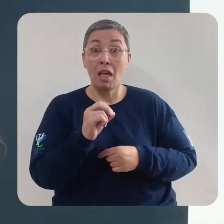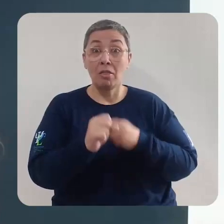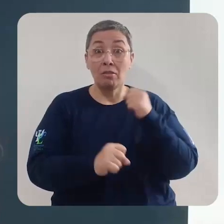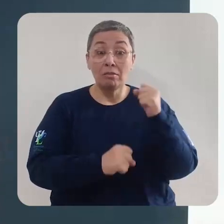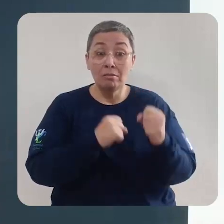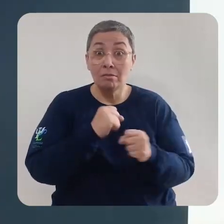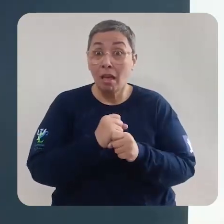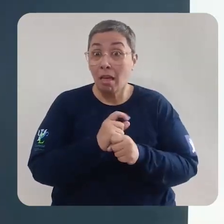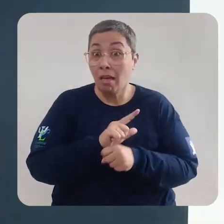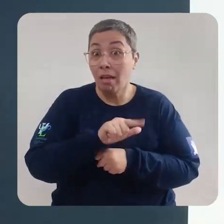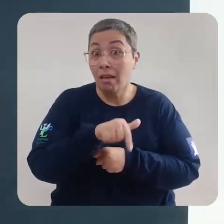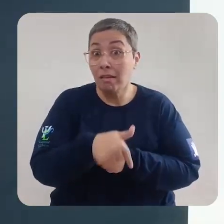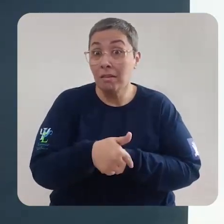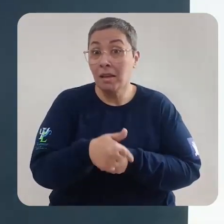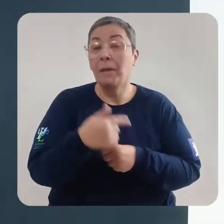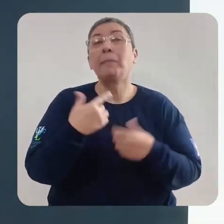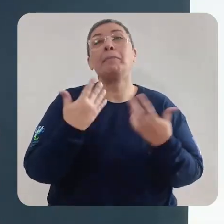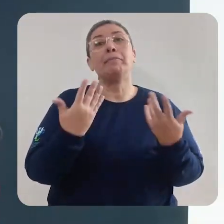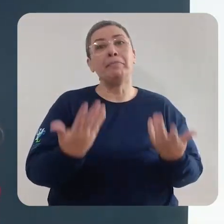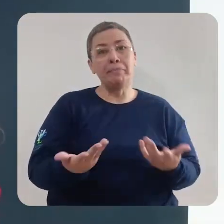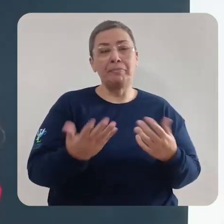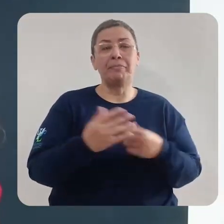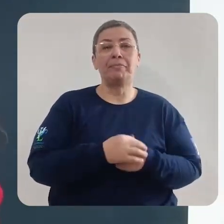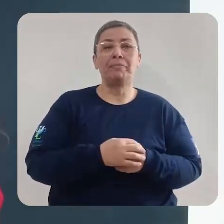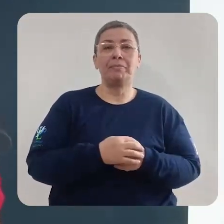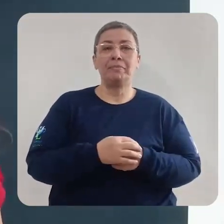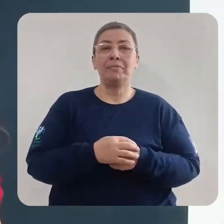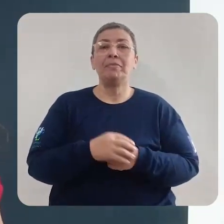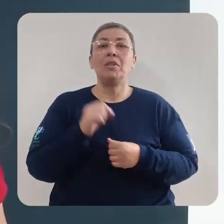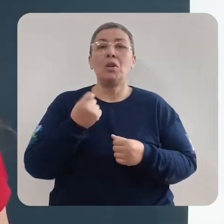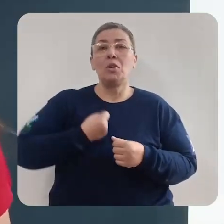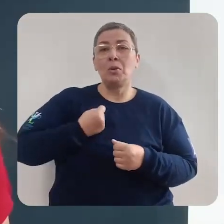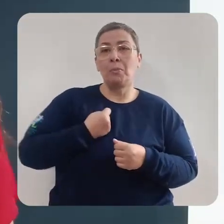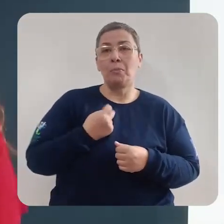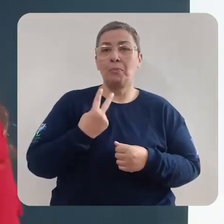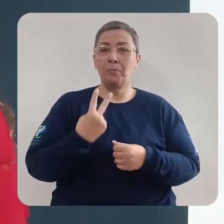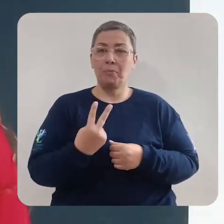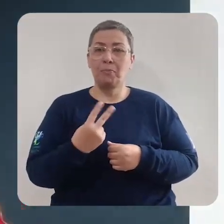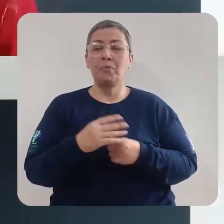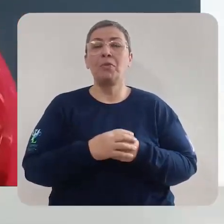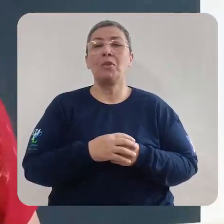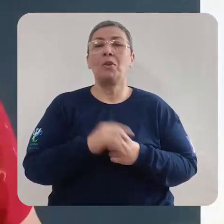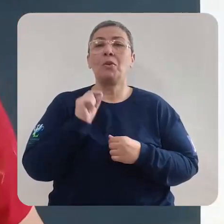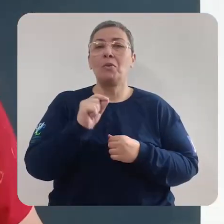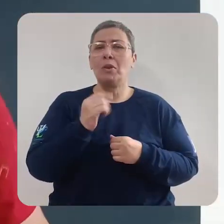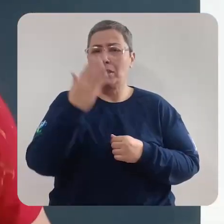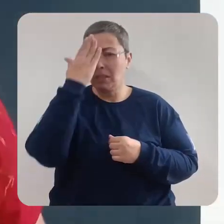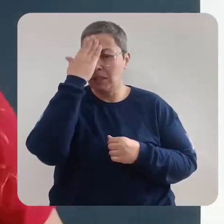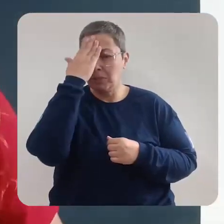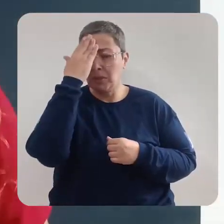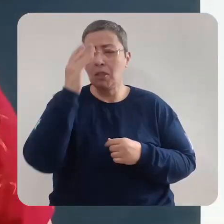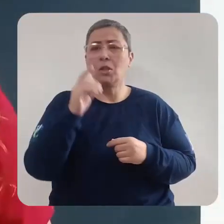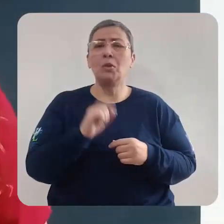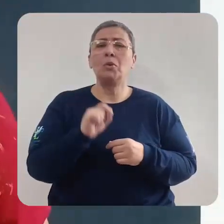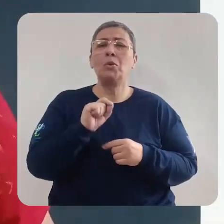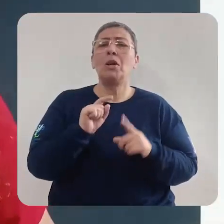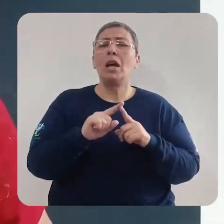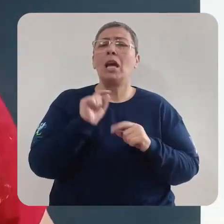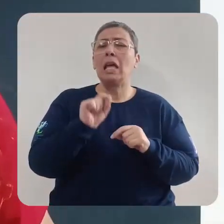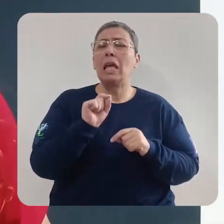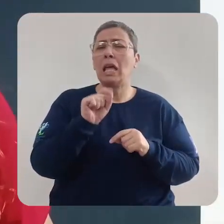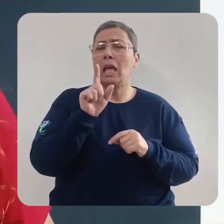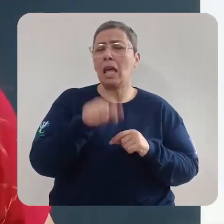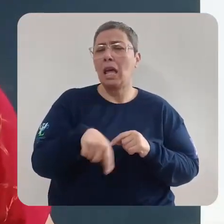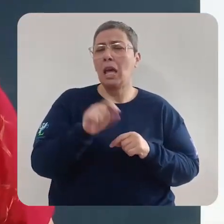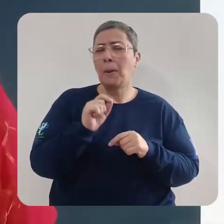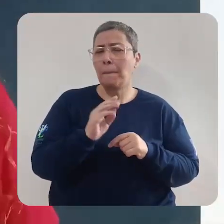aconteceu 120 anos depois. Pois é. Number 2. Did you